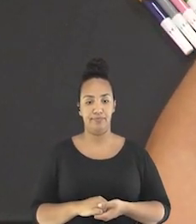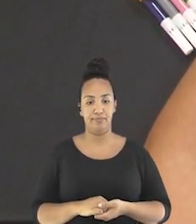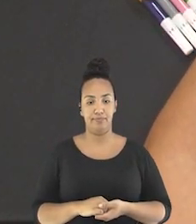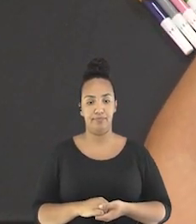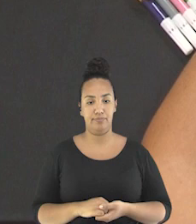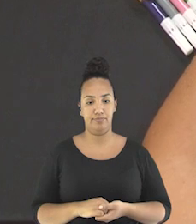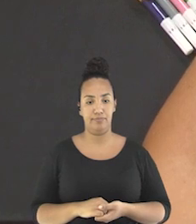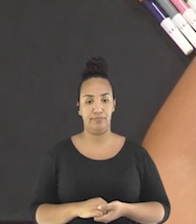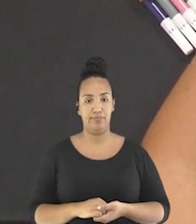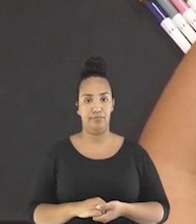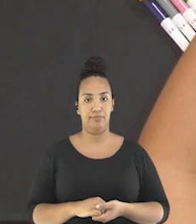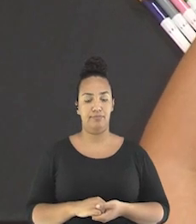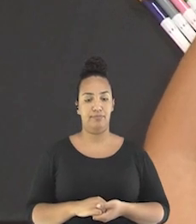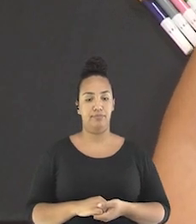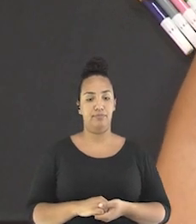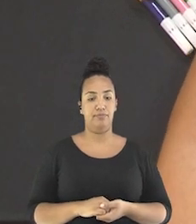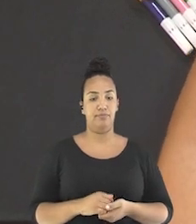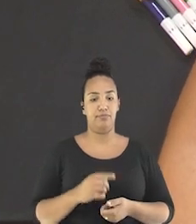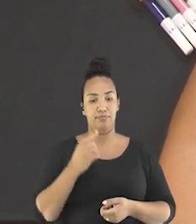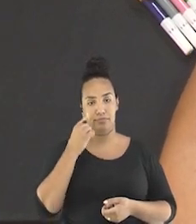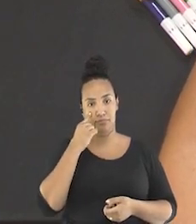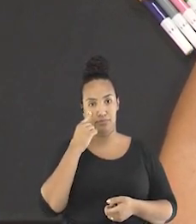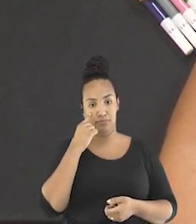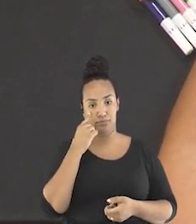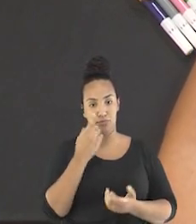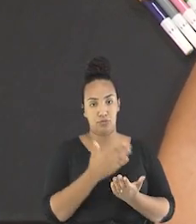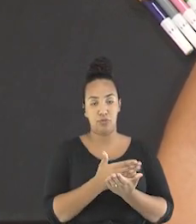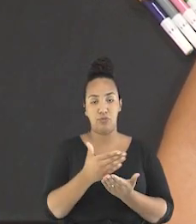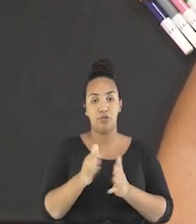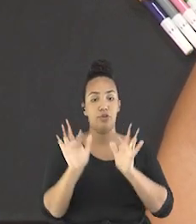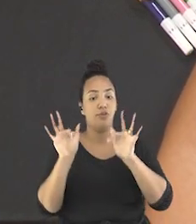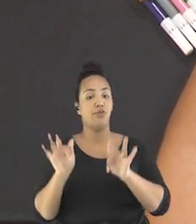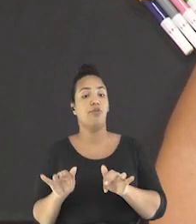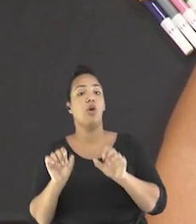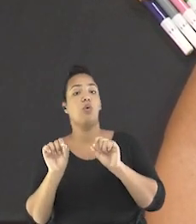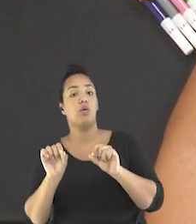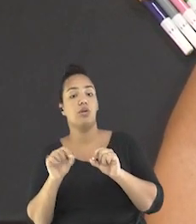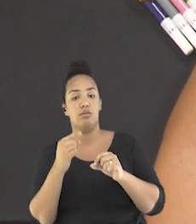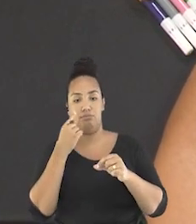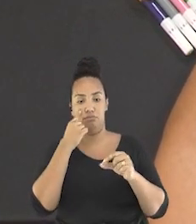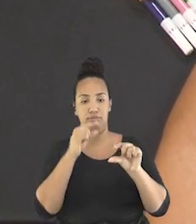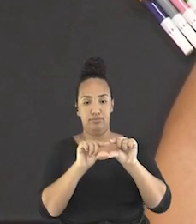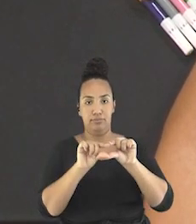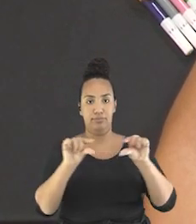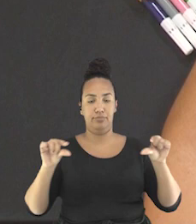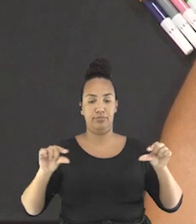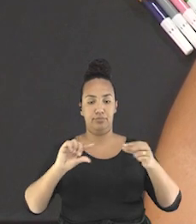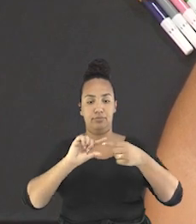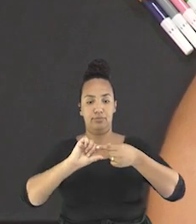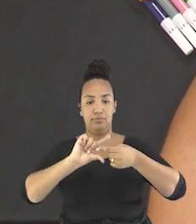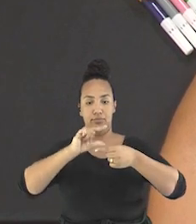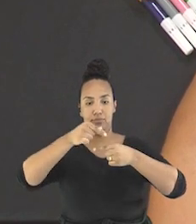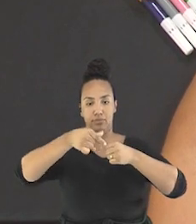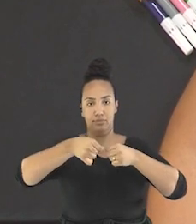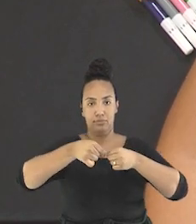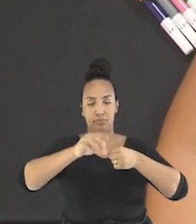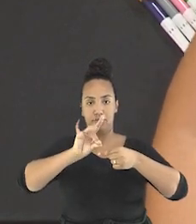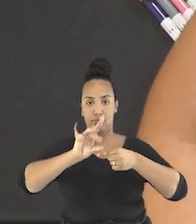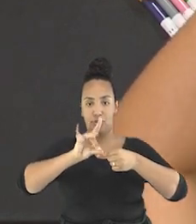aqui, vai né, delimitar o que é o início, que é o fim do nosso desenho. Vai